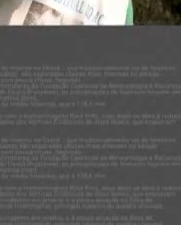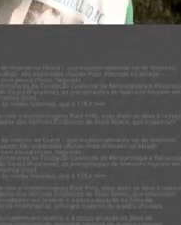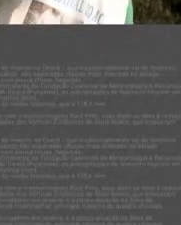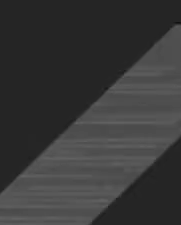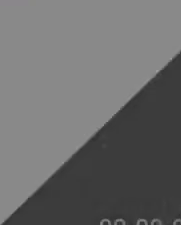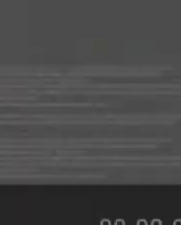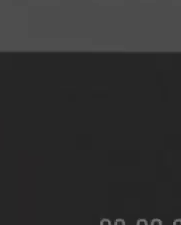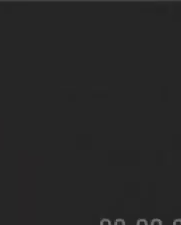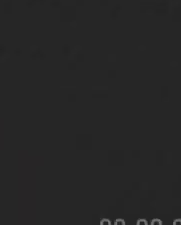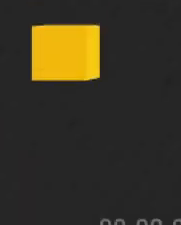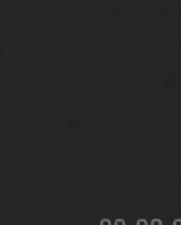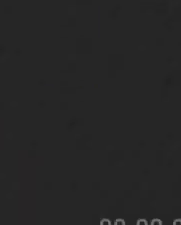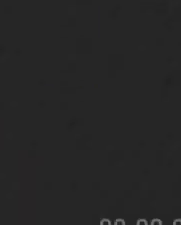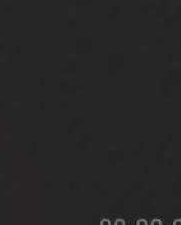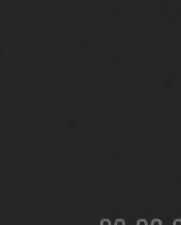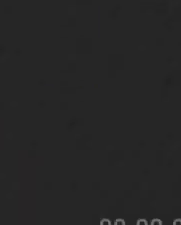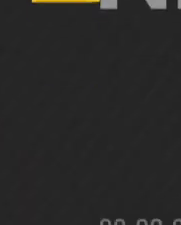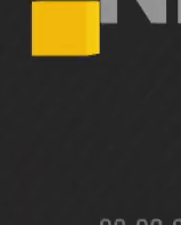ae